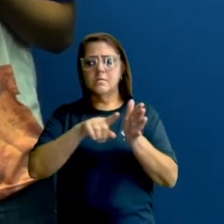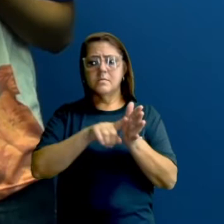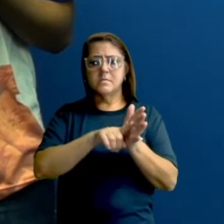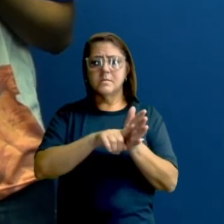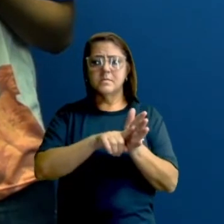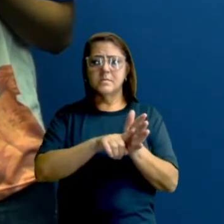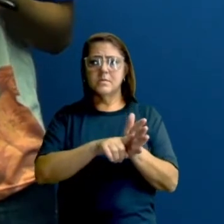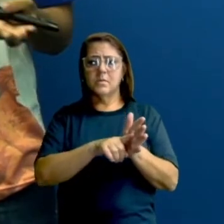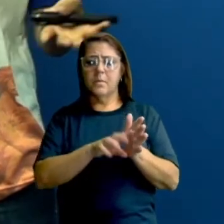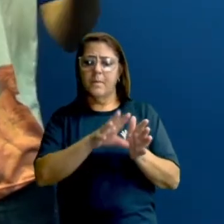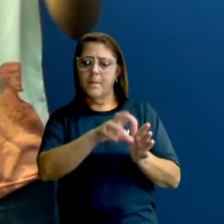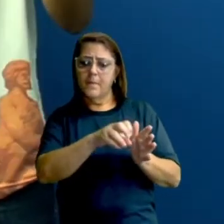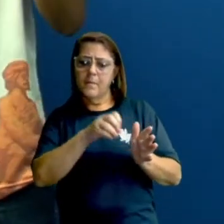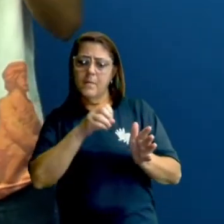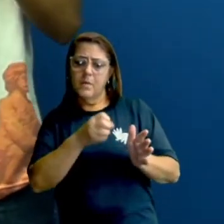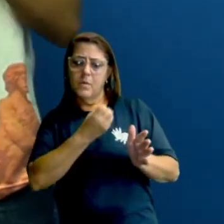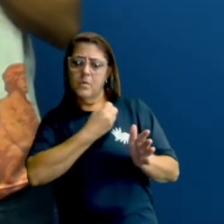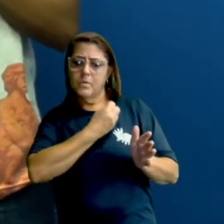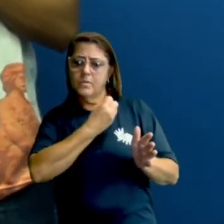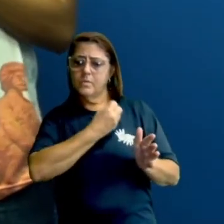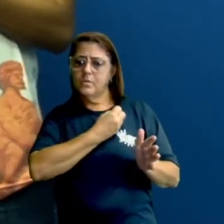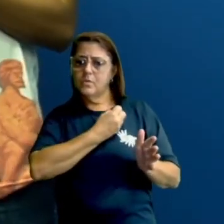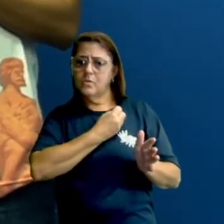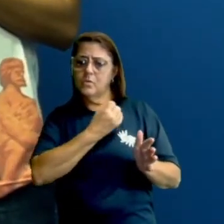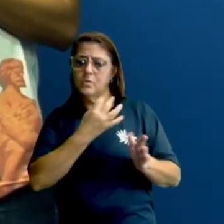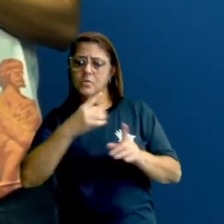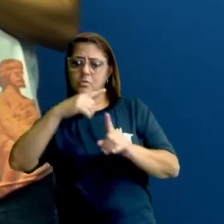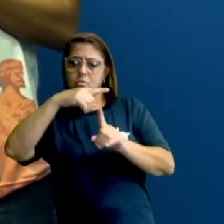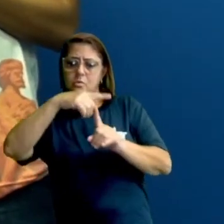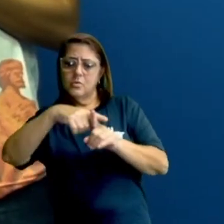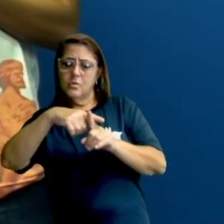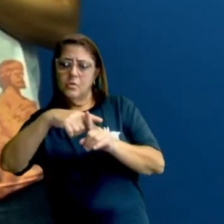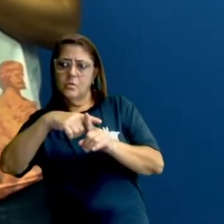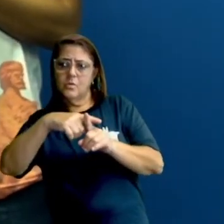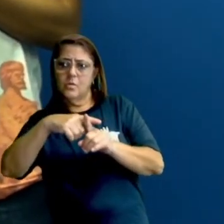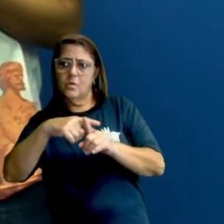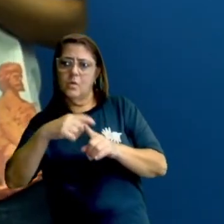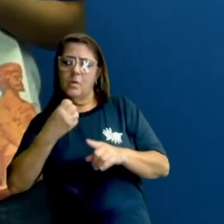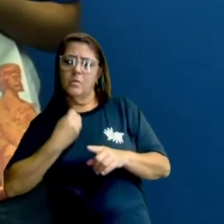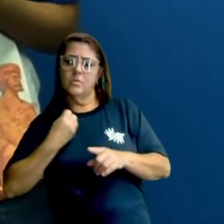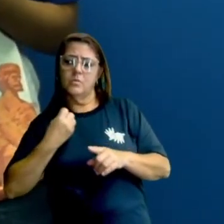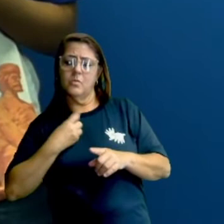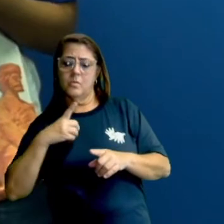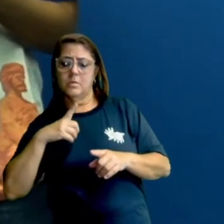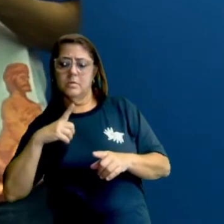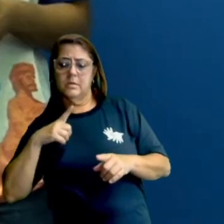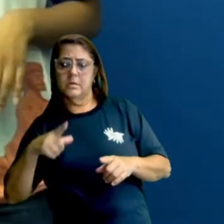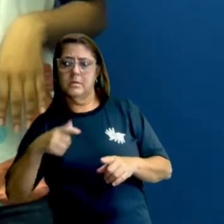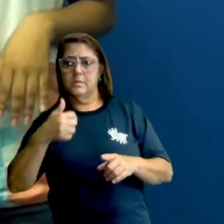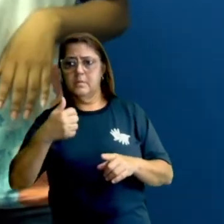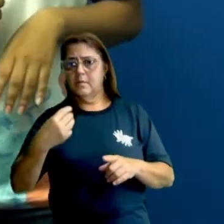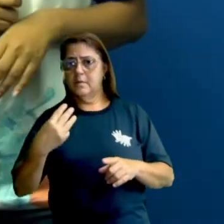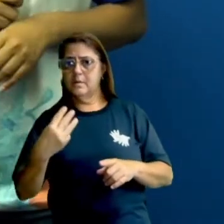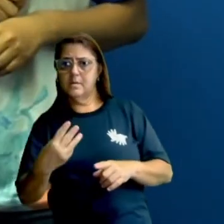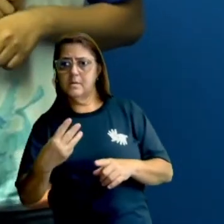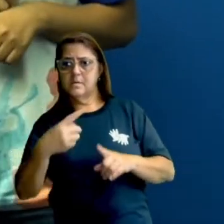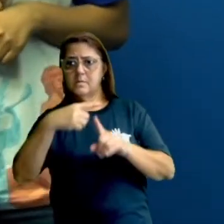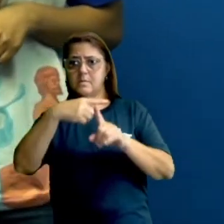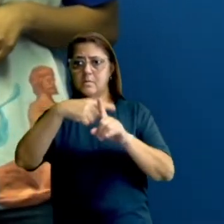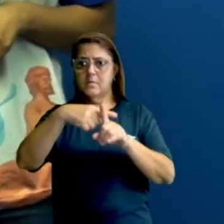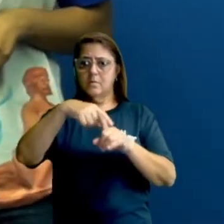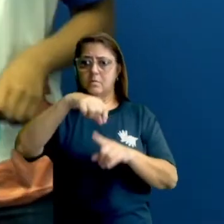gente pegou uma quantidade e somou 9 a essa quantidade. 13